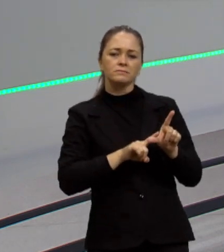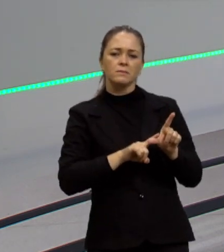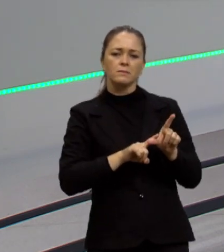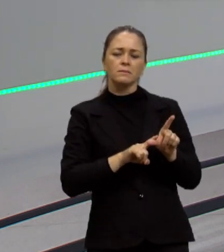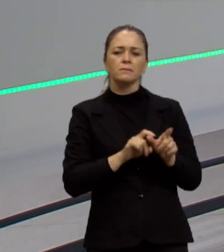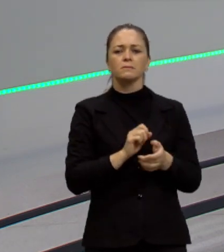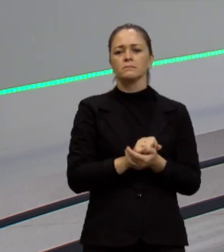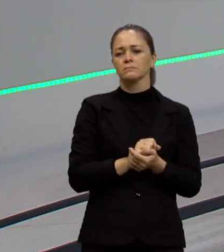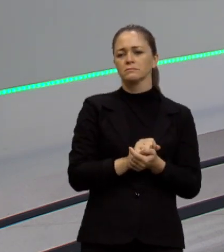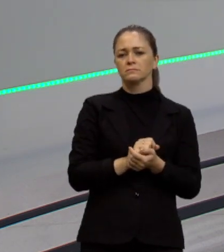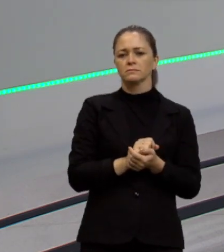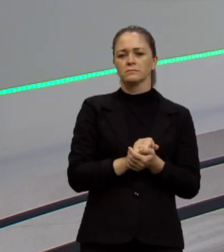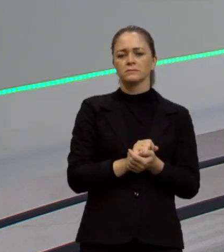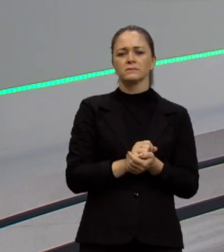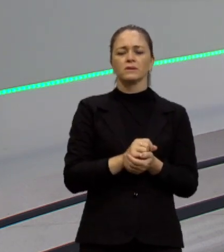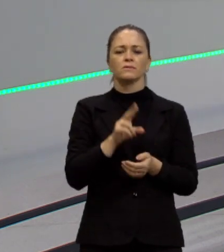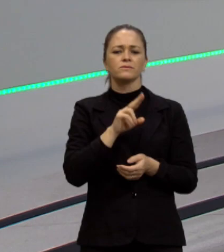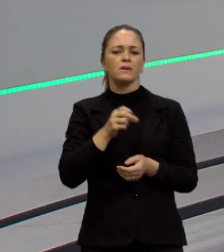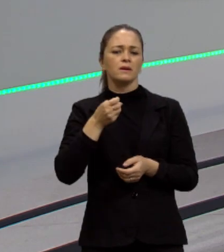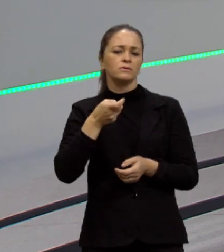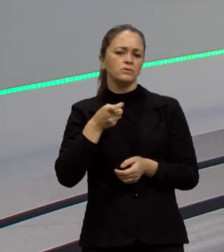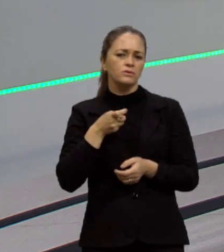de um número qualquer de x.